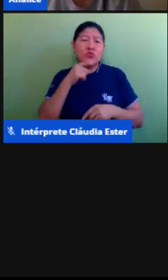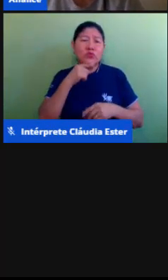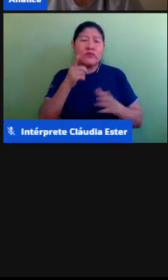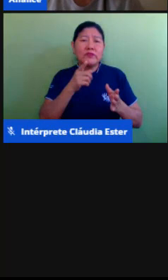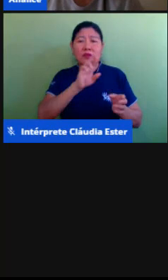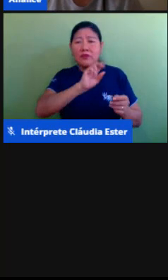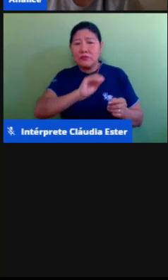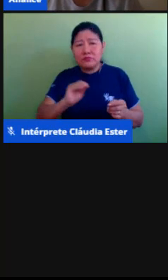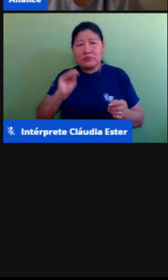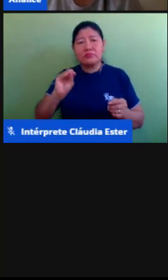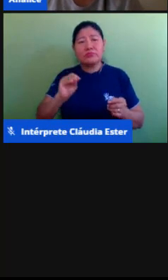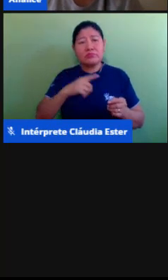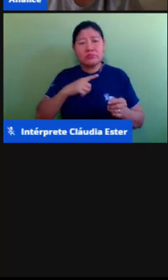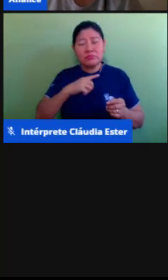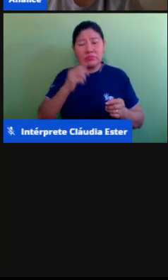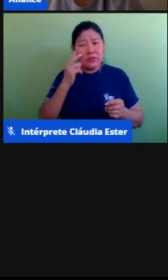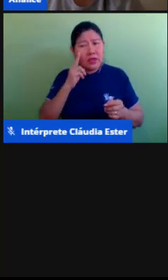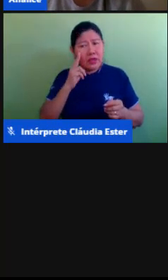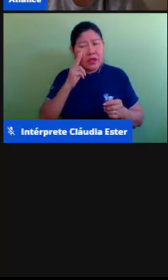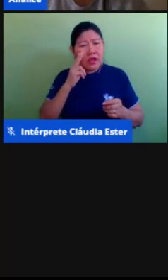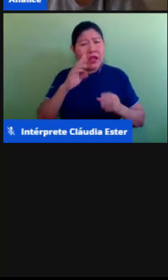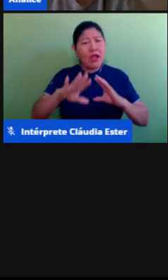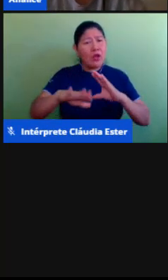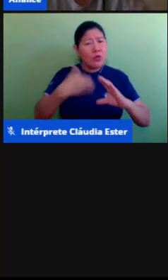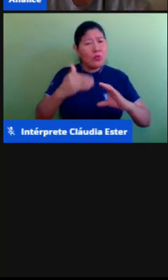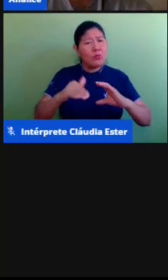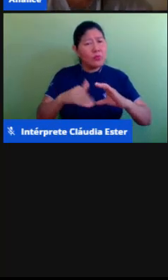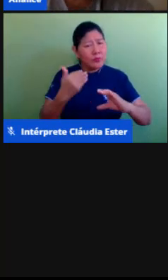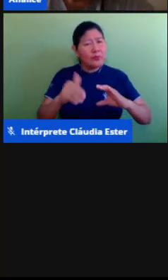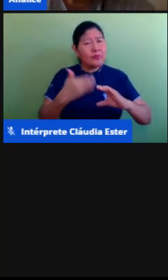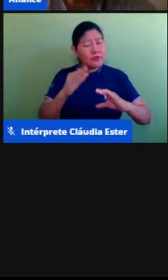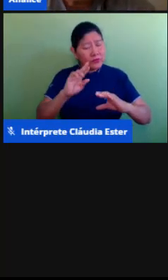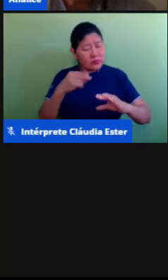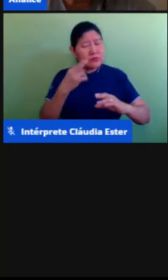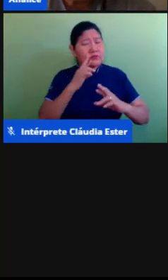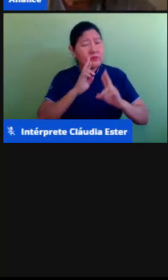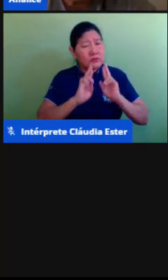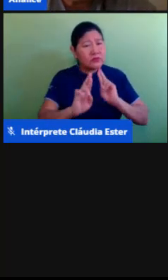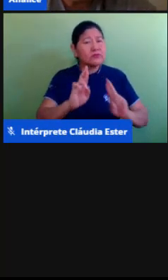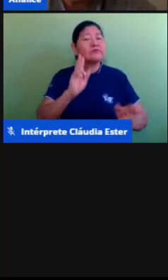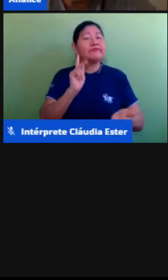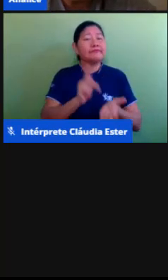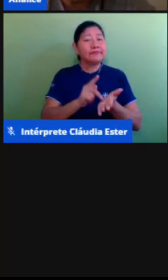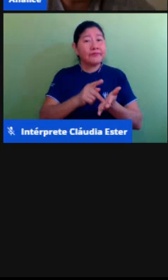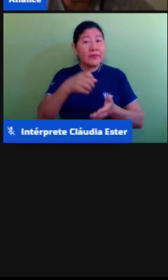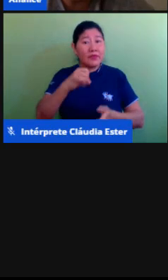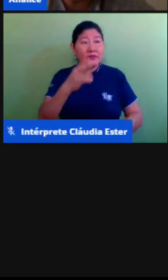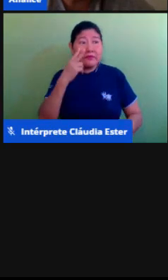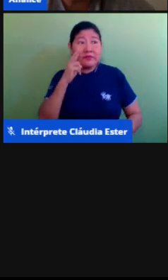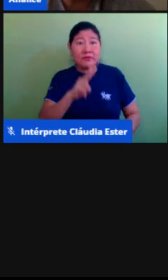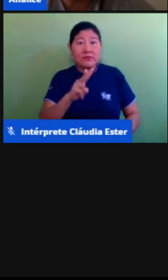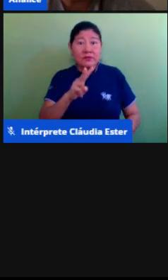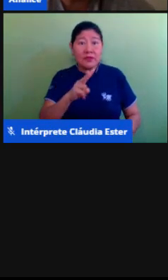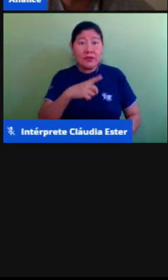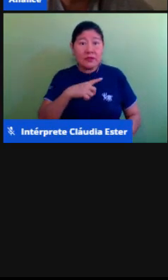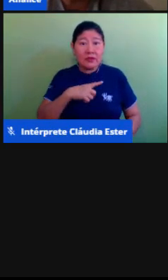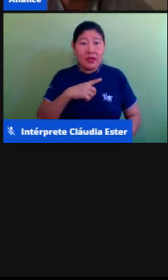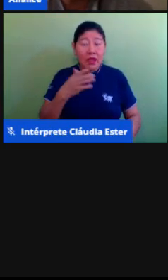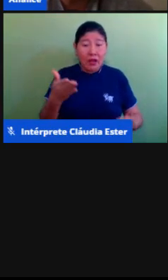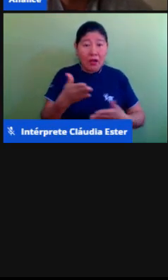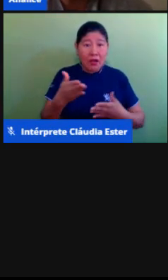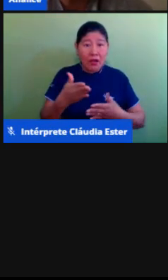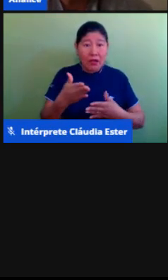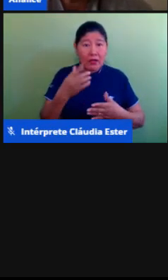Faz a pergunta que a gente responde para vocês, tá bom? Se você está assistindo, não na hora que nós estamos conversando,